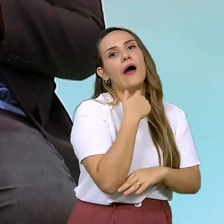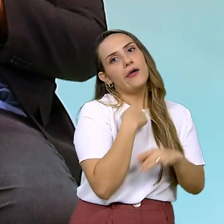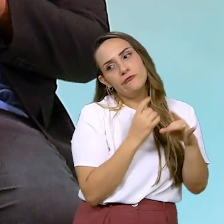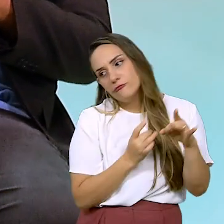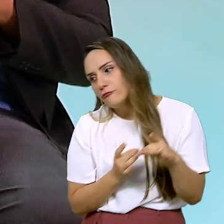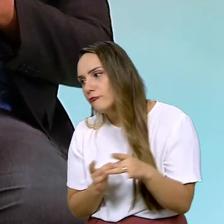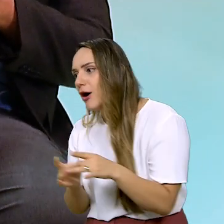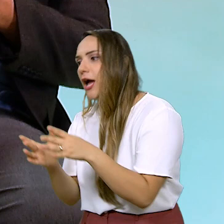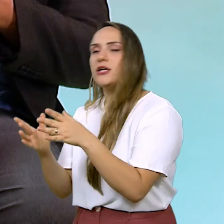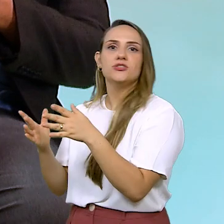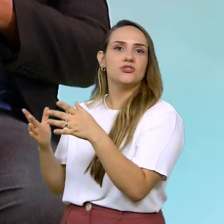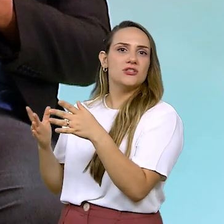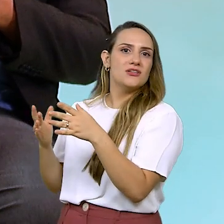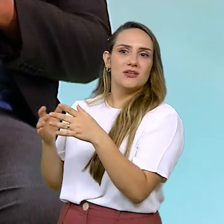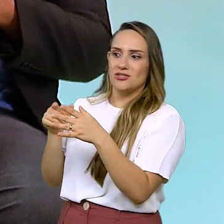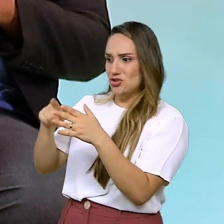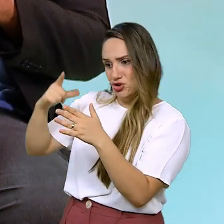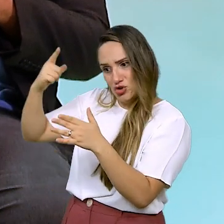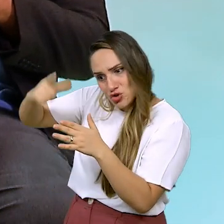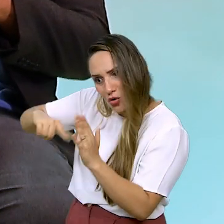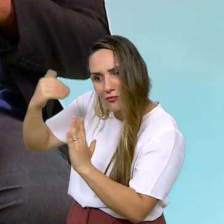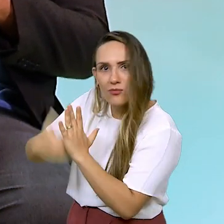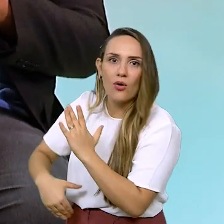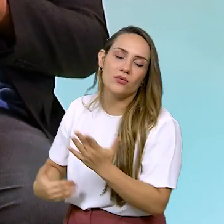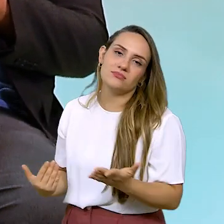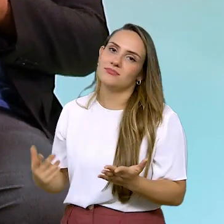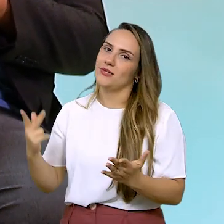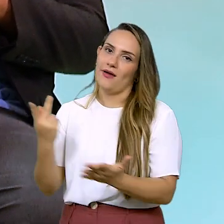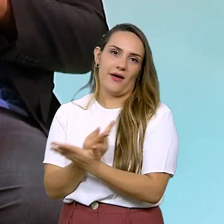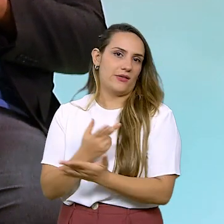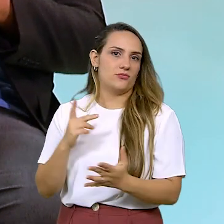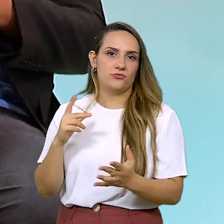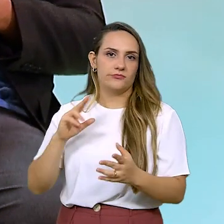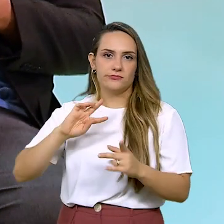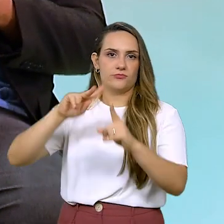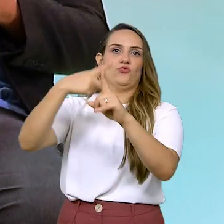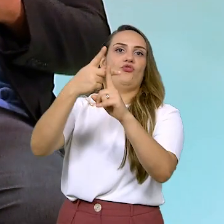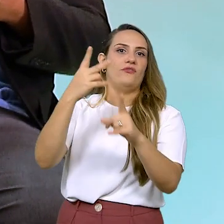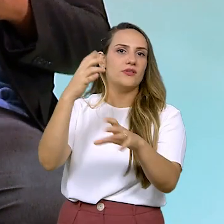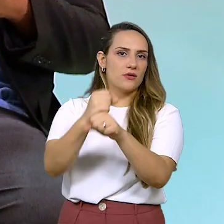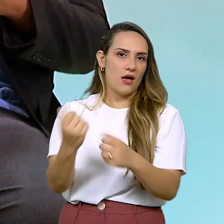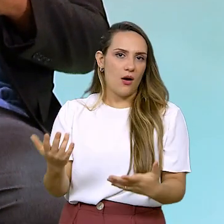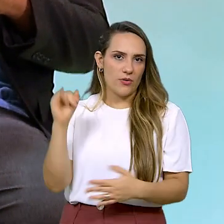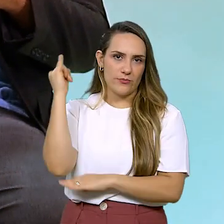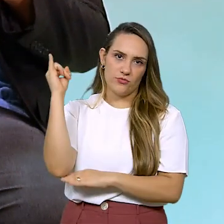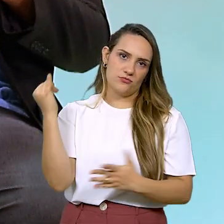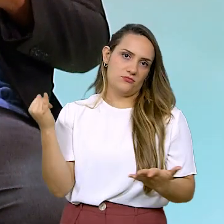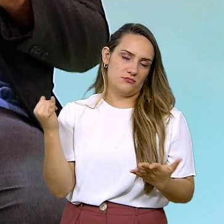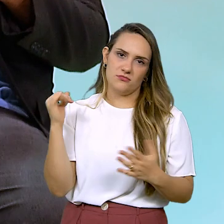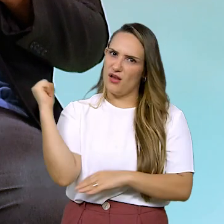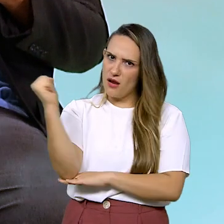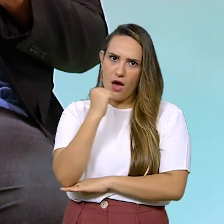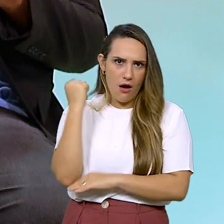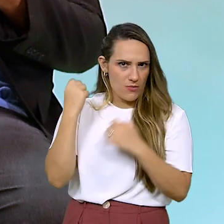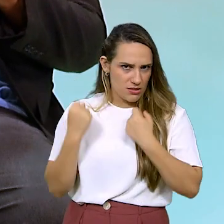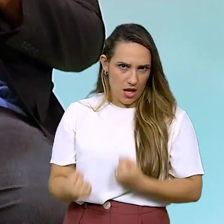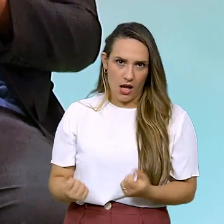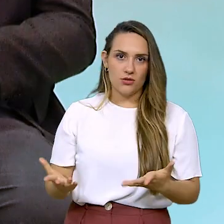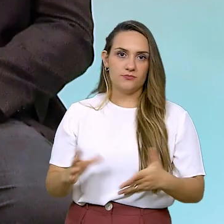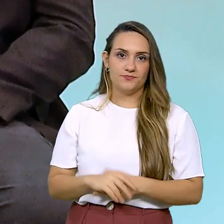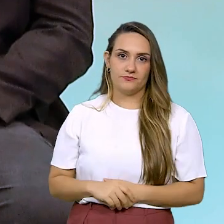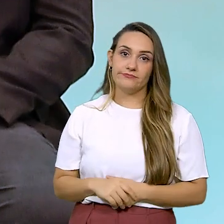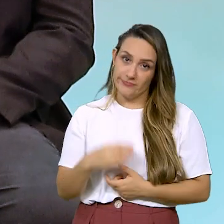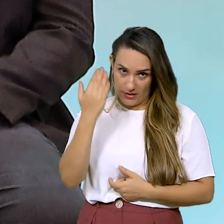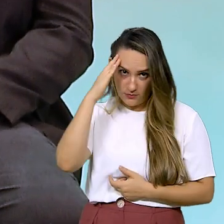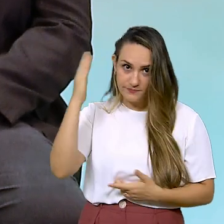acaba sendo repassado para o contribuinte no seu valor. Então isso soma-se um preço, acaba acarretando uma carga tributária